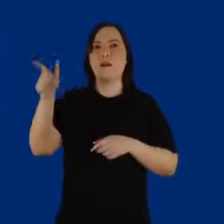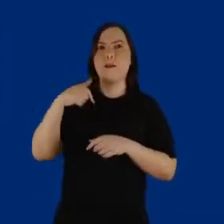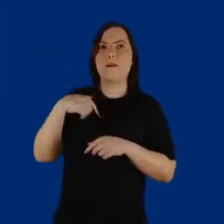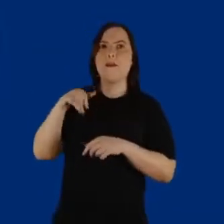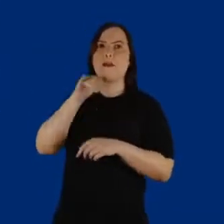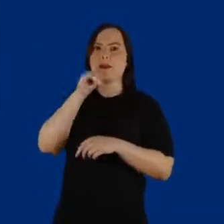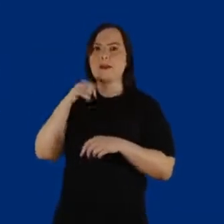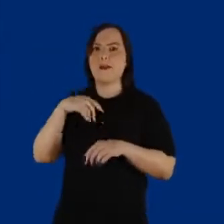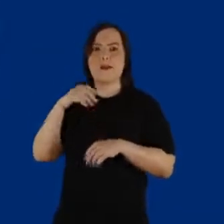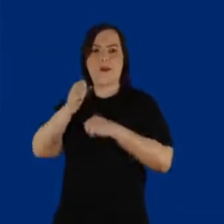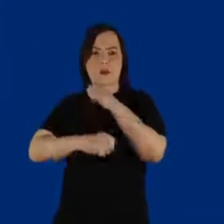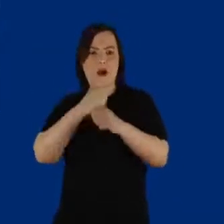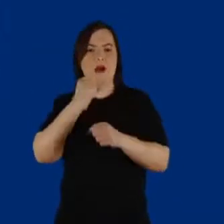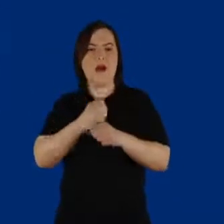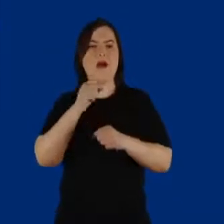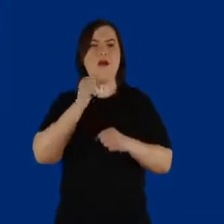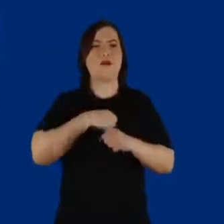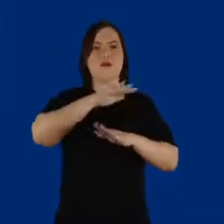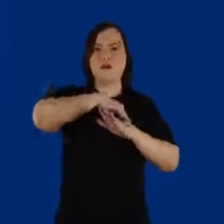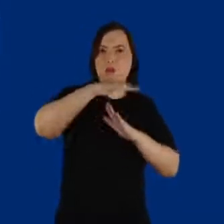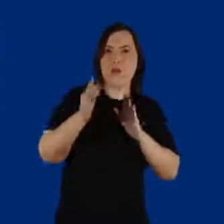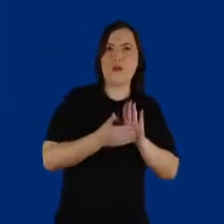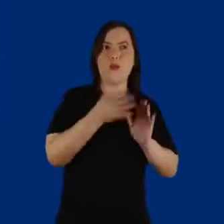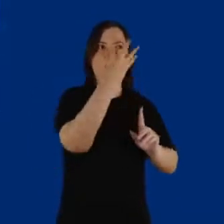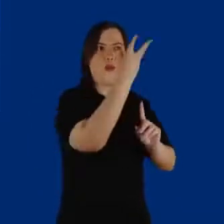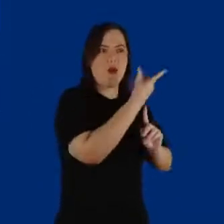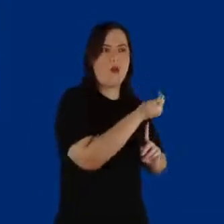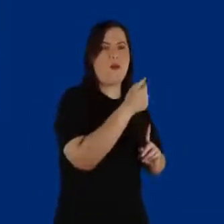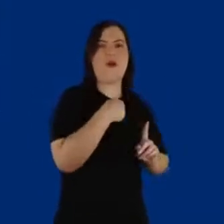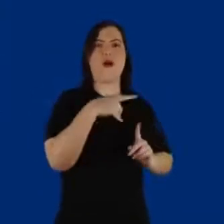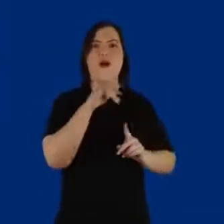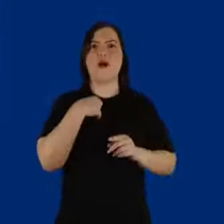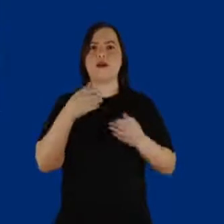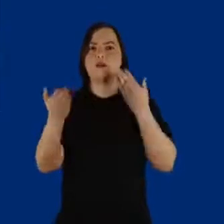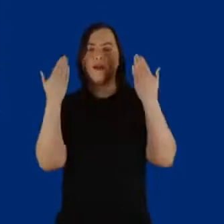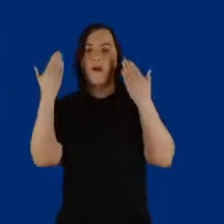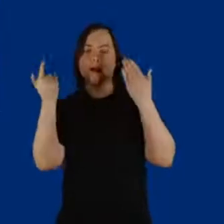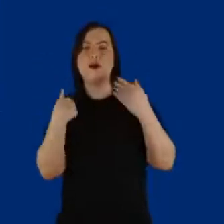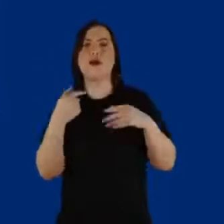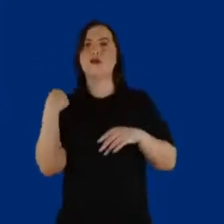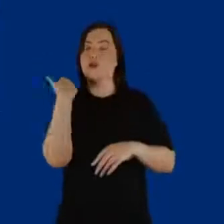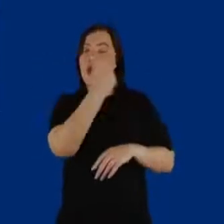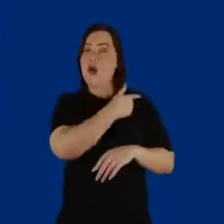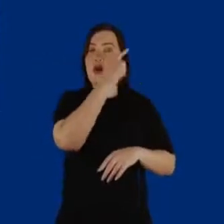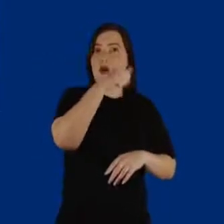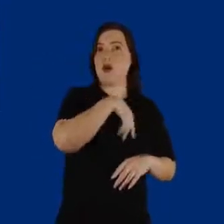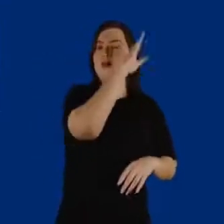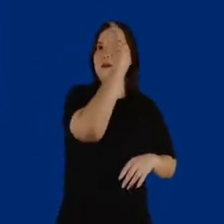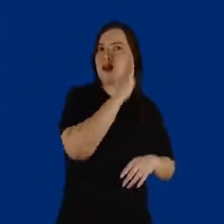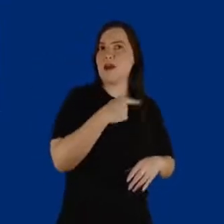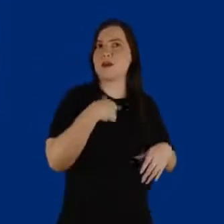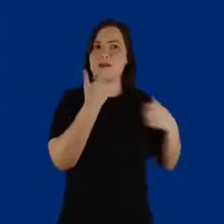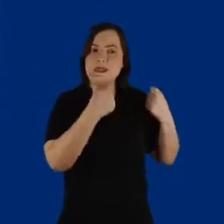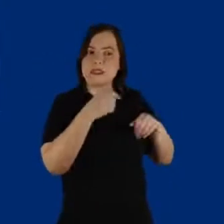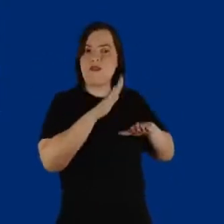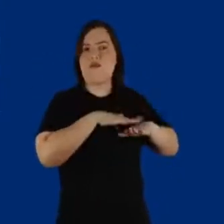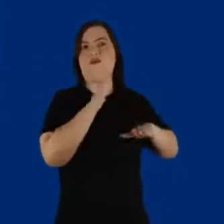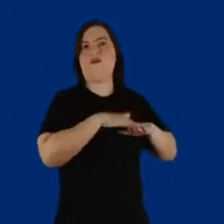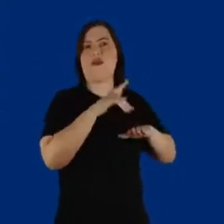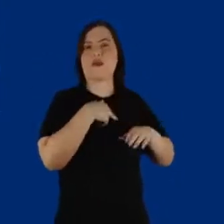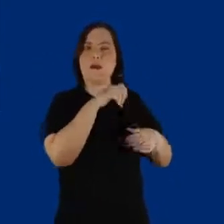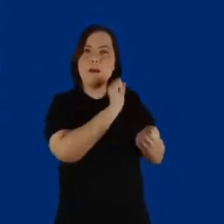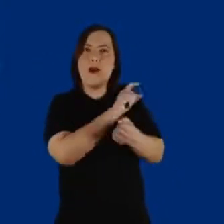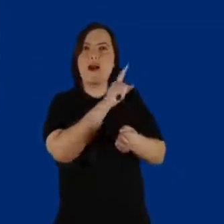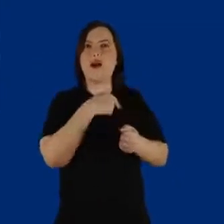ano inteiro para fazer arte-terapia, para ensinar arte-terapia. Quer dizer, a gente, nós aqui brasileiros, nós precisamos fazer isso, parar com